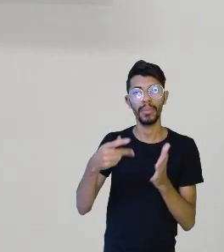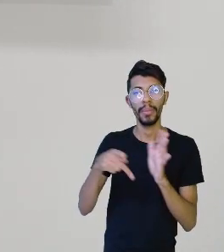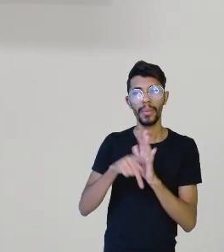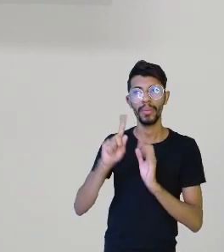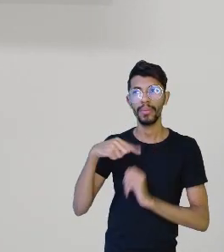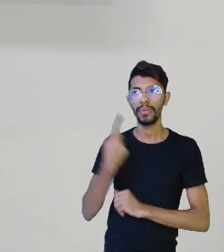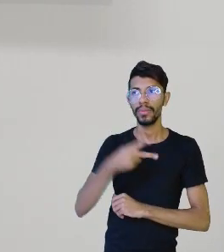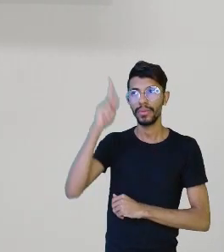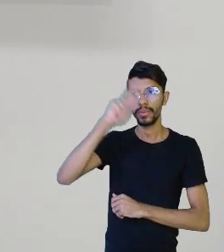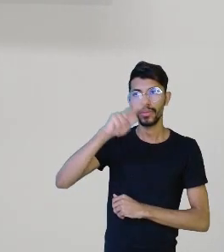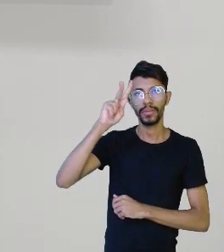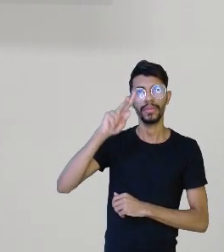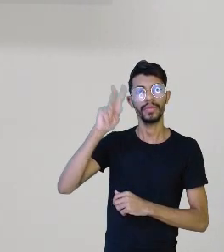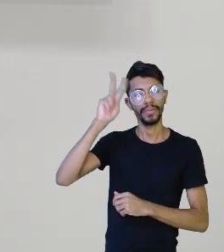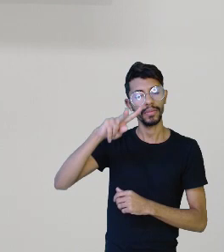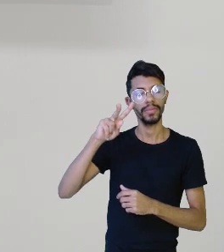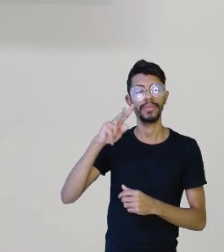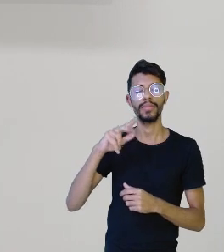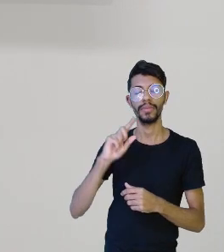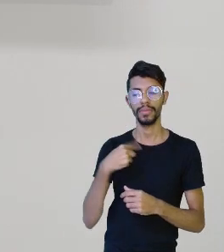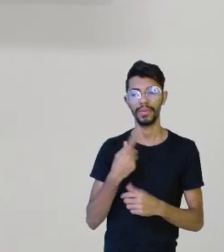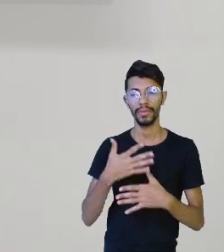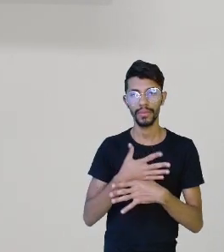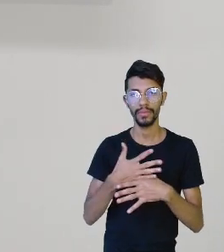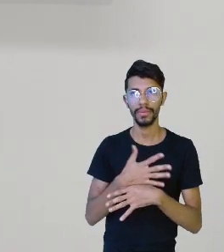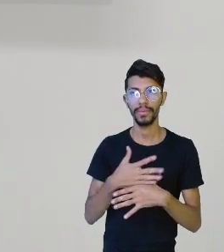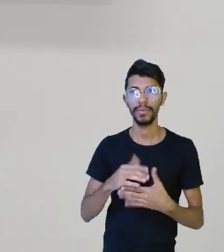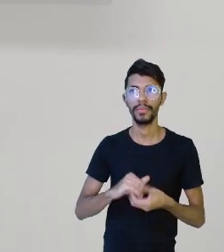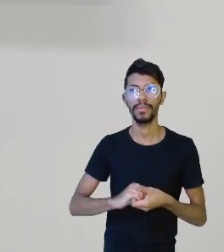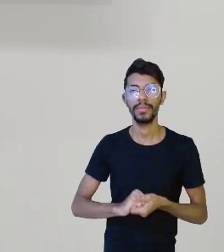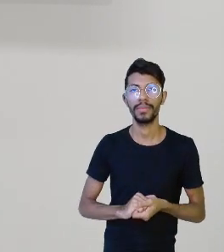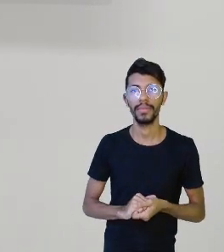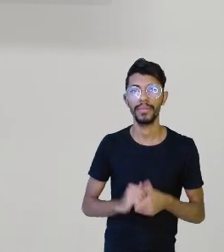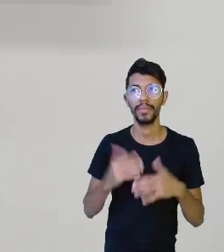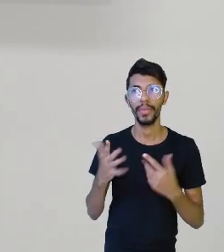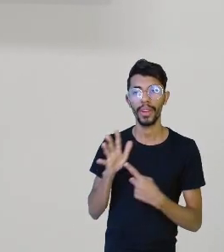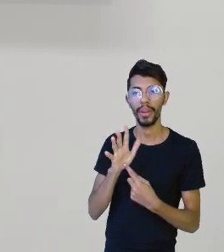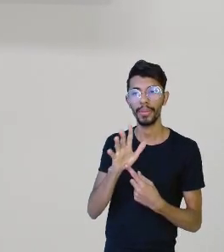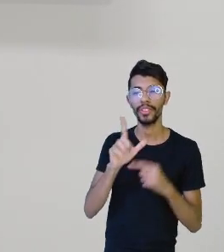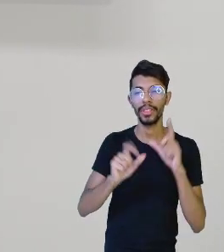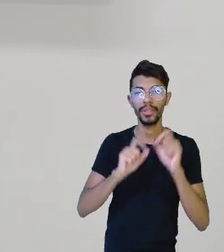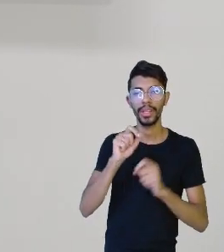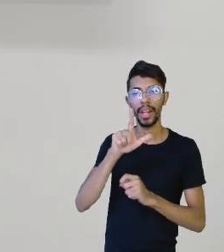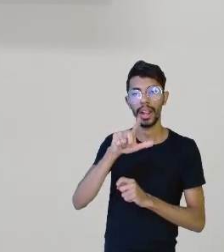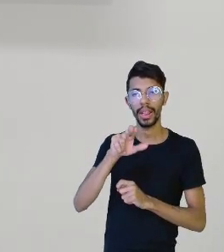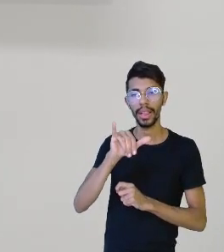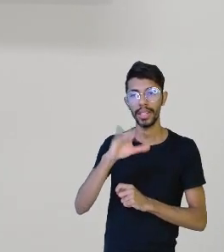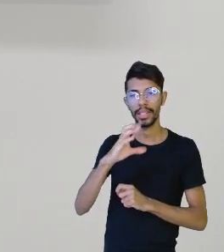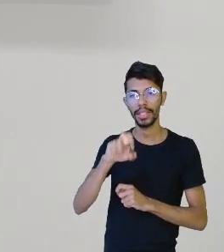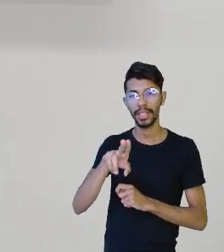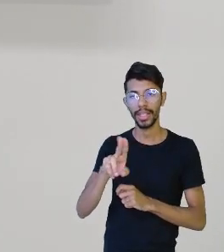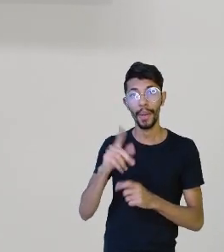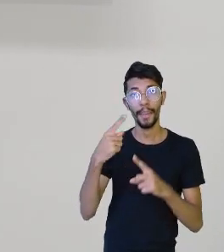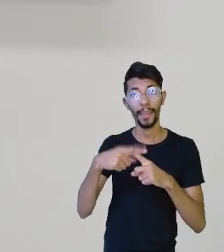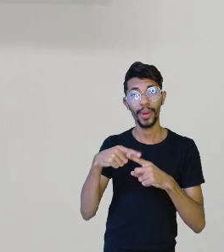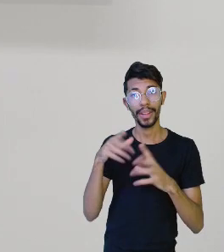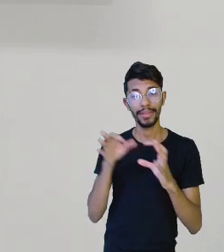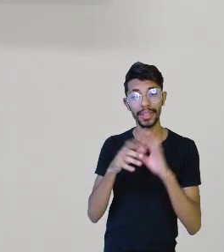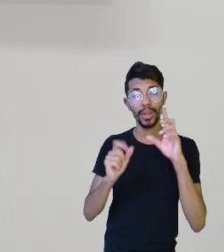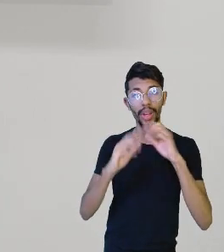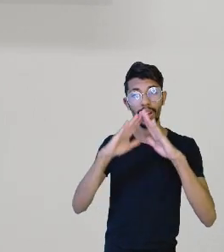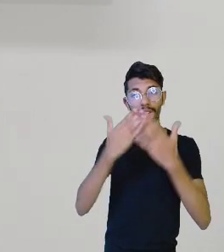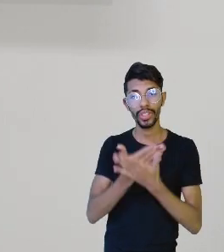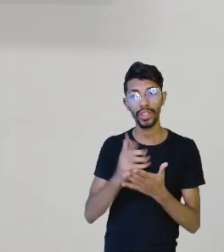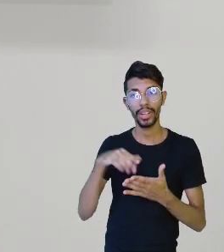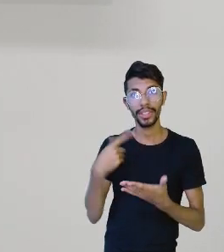veja quanta história legal a gente pode adquirir. E eu trouxe a questão do liceu justamente como eu falei, porque é uma escola. Então, através da